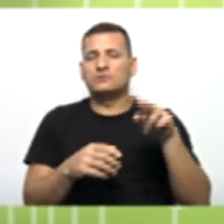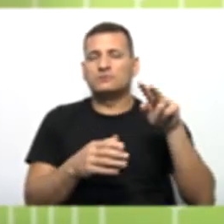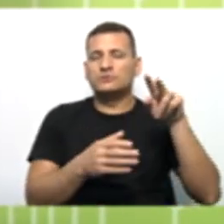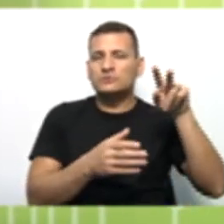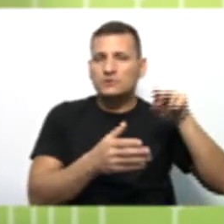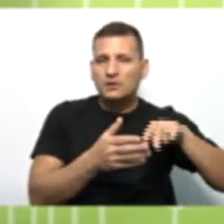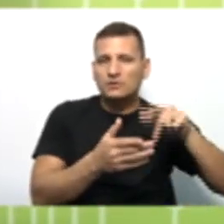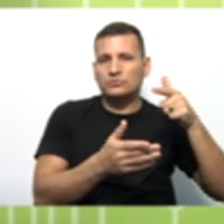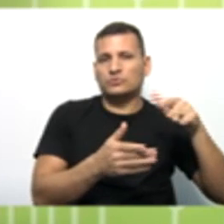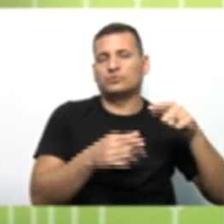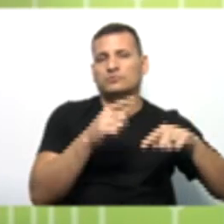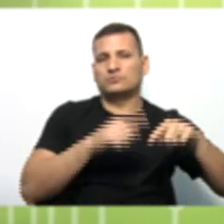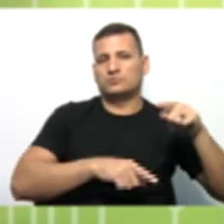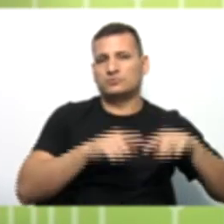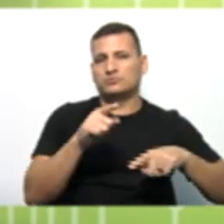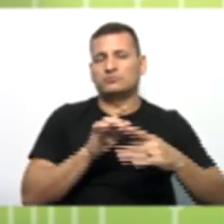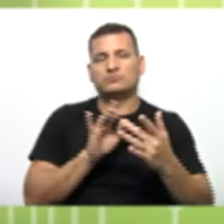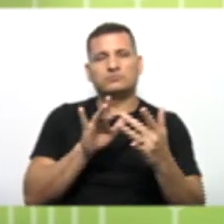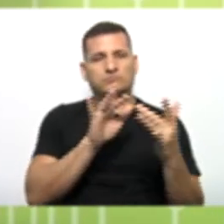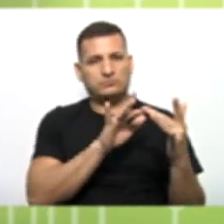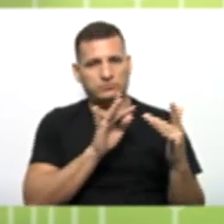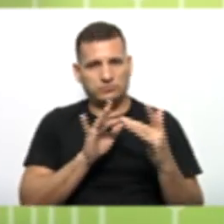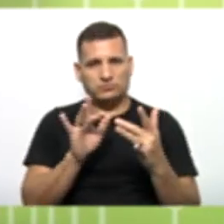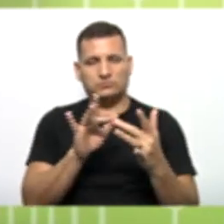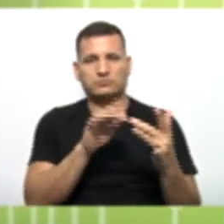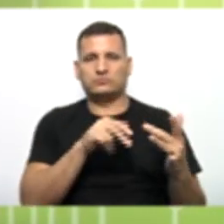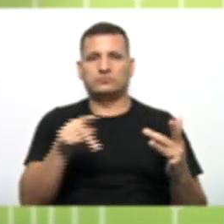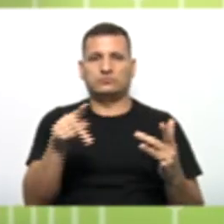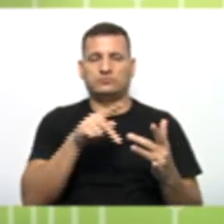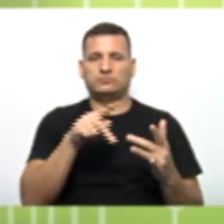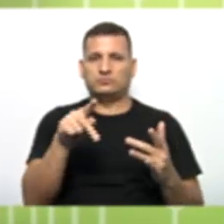dúvidas, entrar em contato com os professores para poder